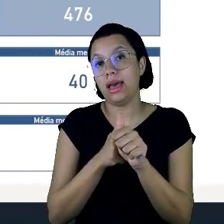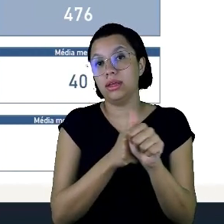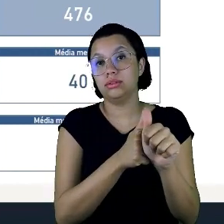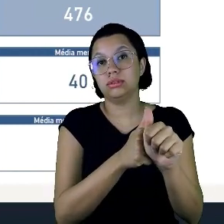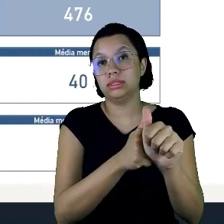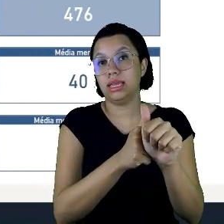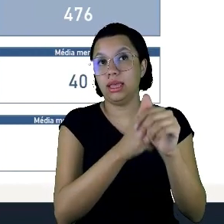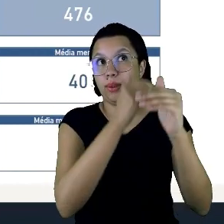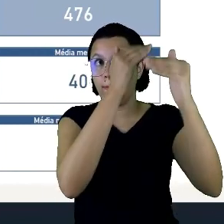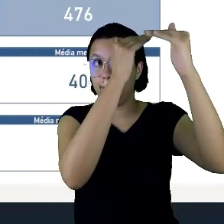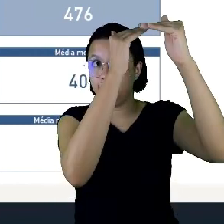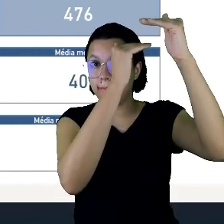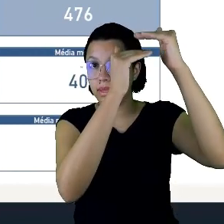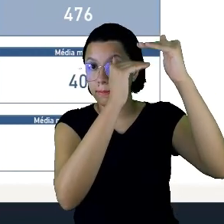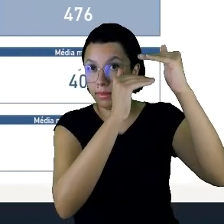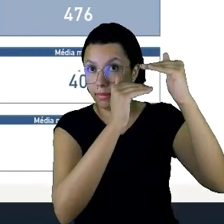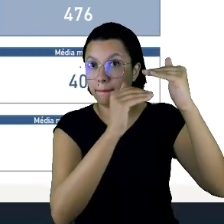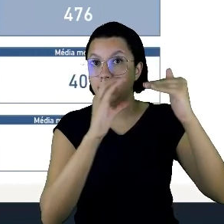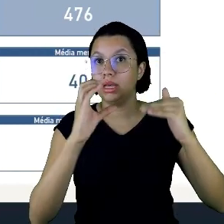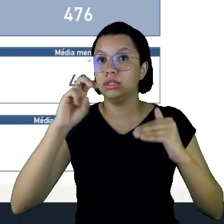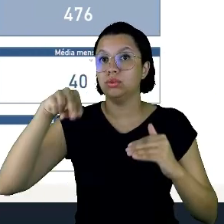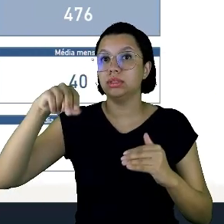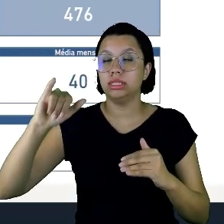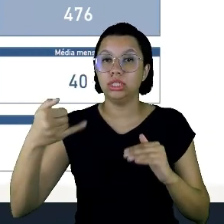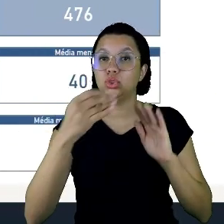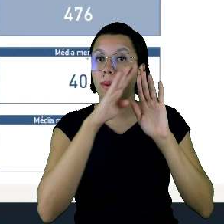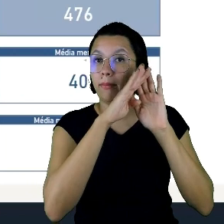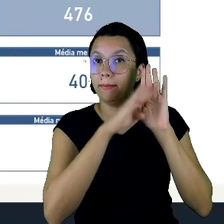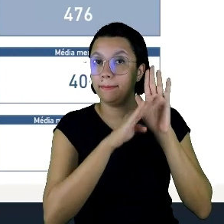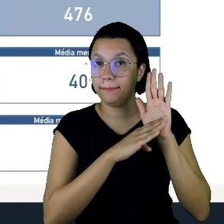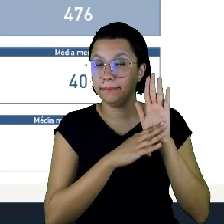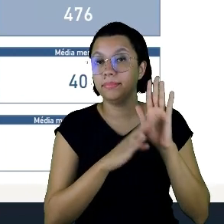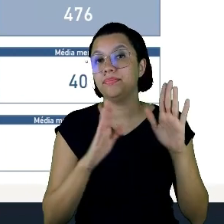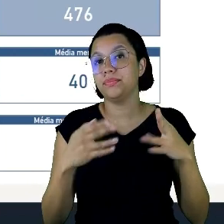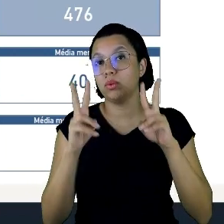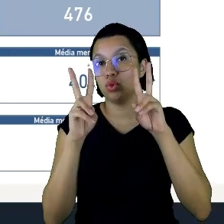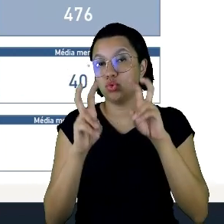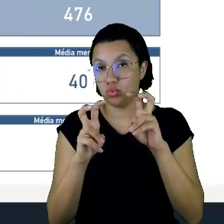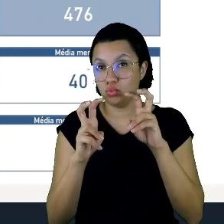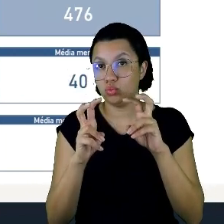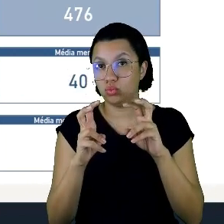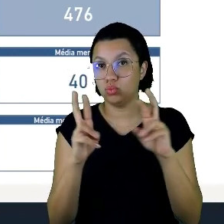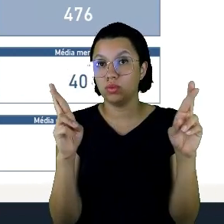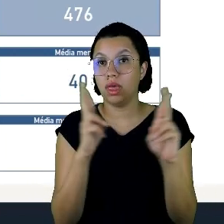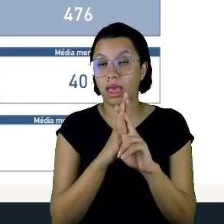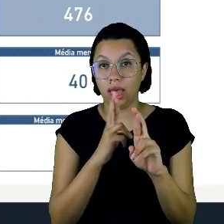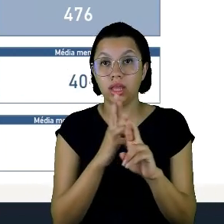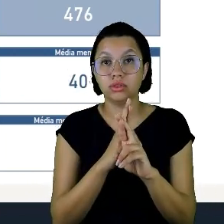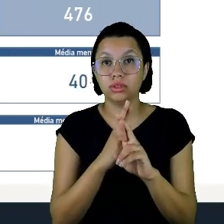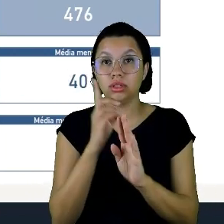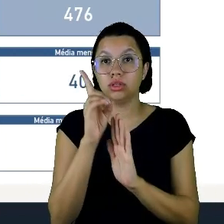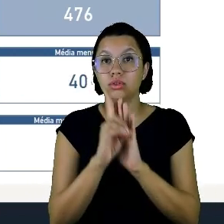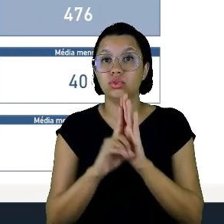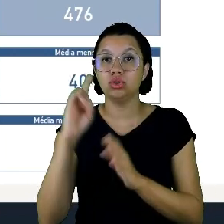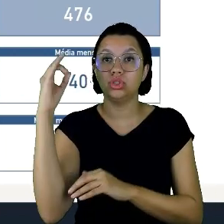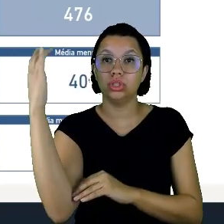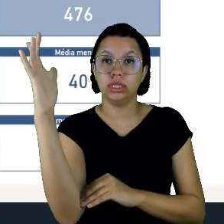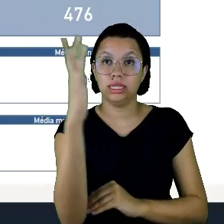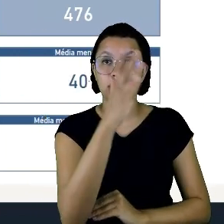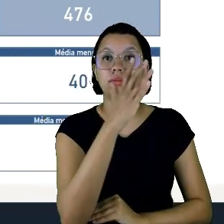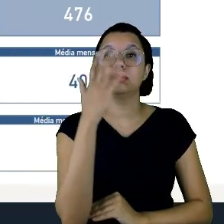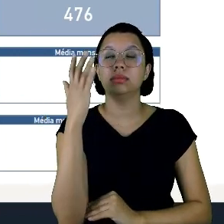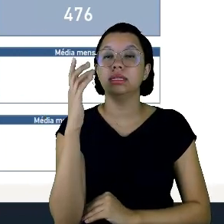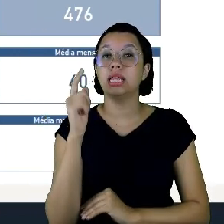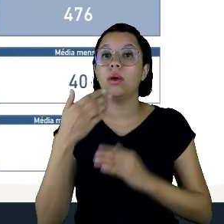direito ambiental, e isso, claro, que segue a hierarquia da tabela do CNJ. Então, na tabela do CNJ, os assuntos que